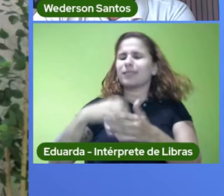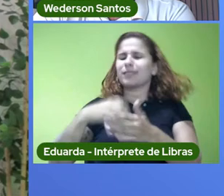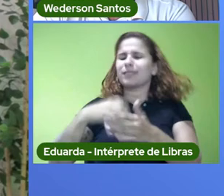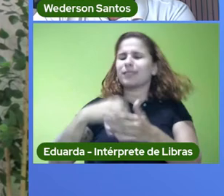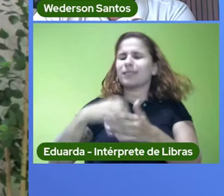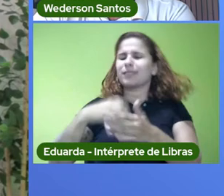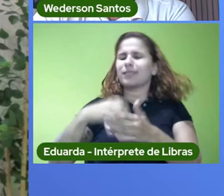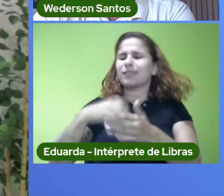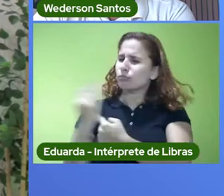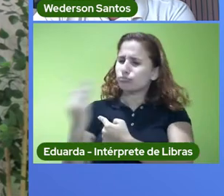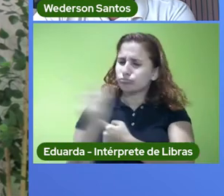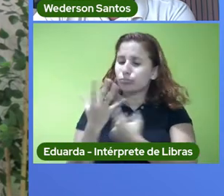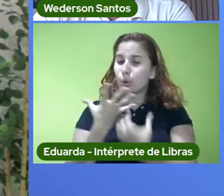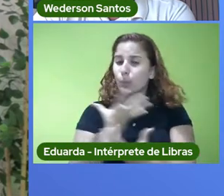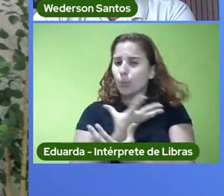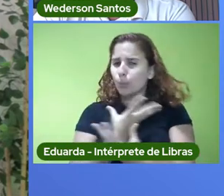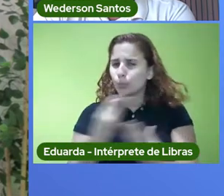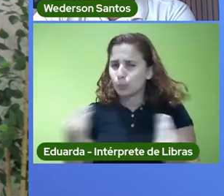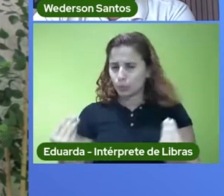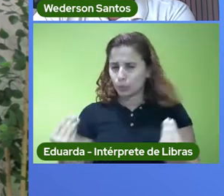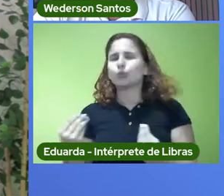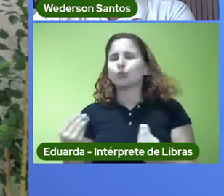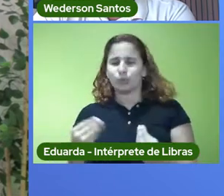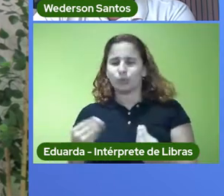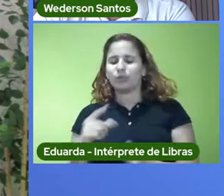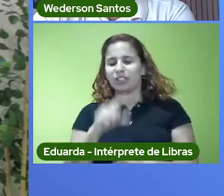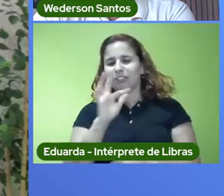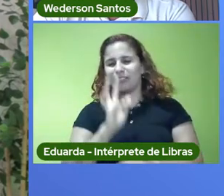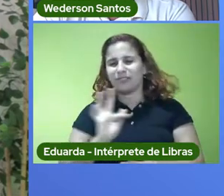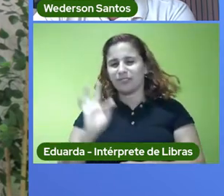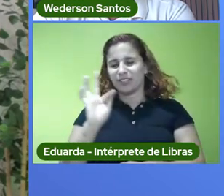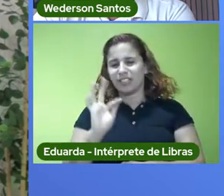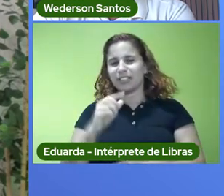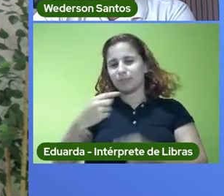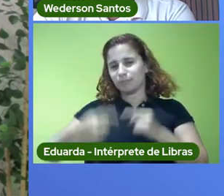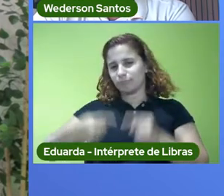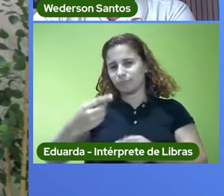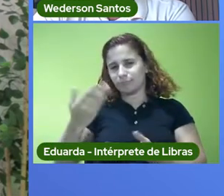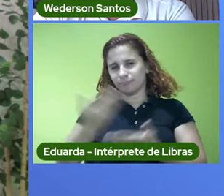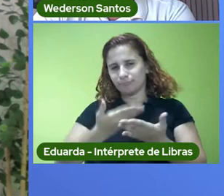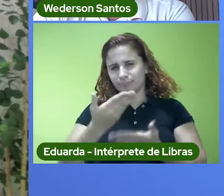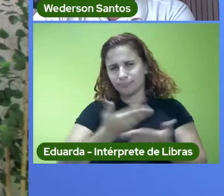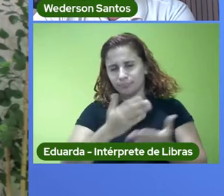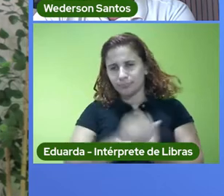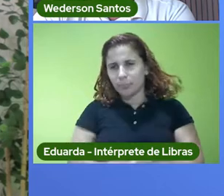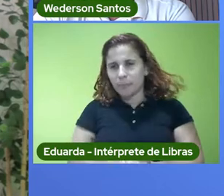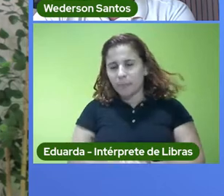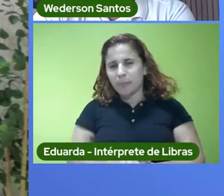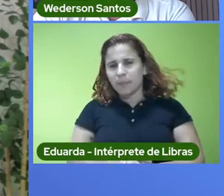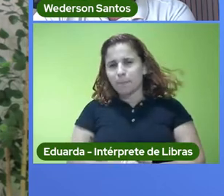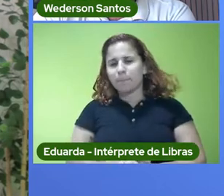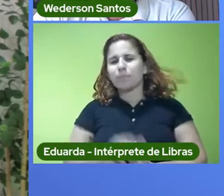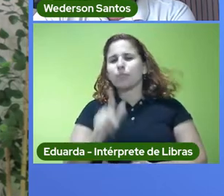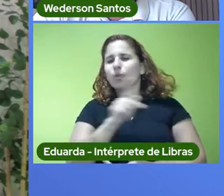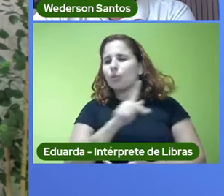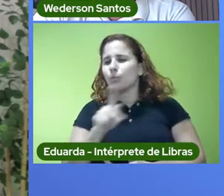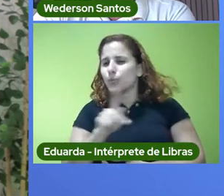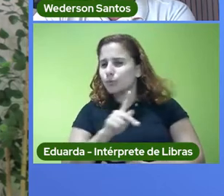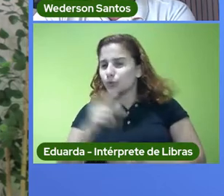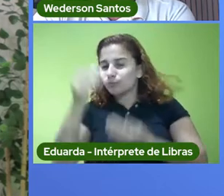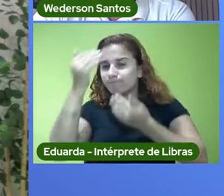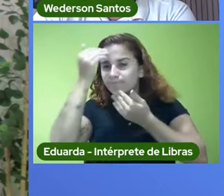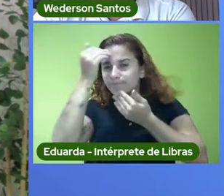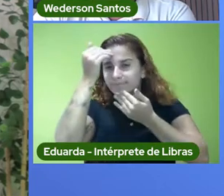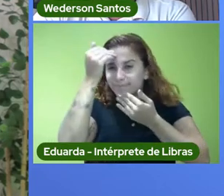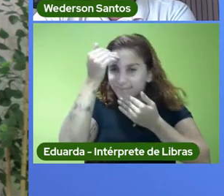Sara e toda a equipe aqui da federação, né, nesse debate. Professor Ederson, muito obrigado pelo prazer, né, Naara,